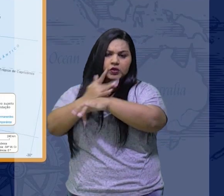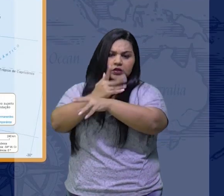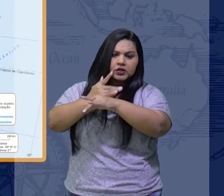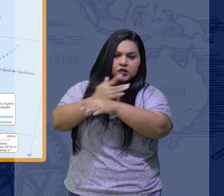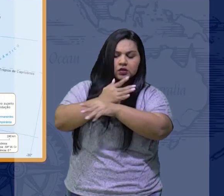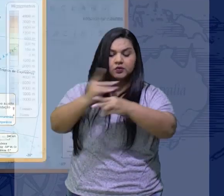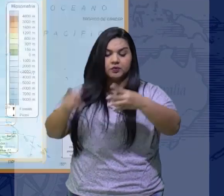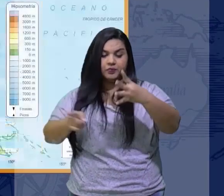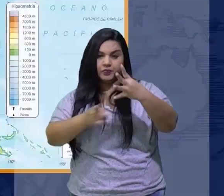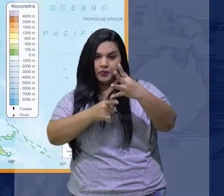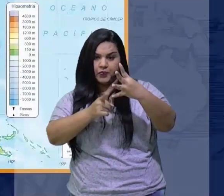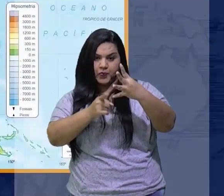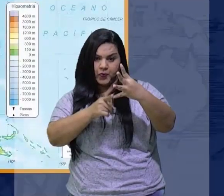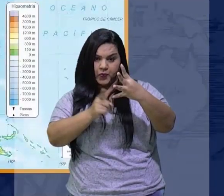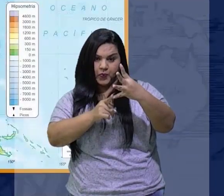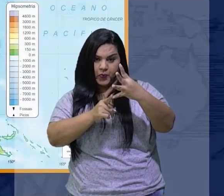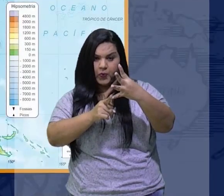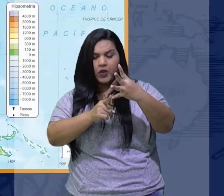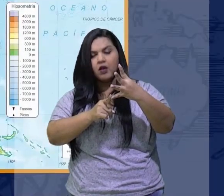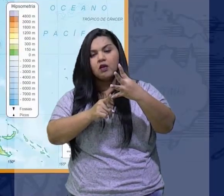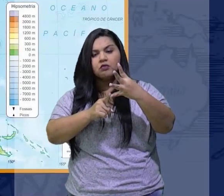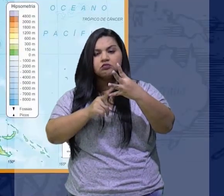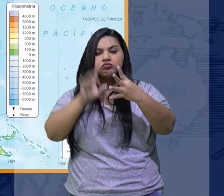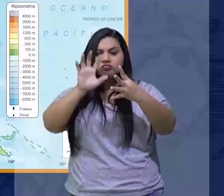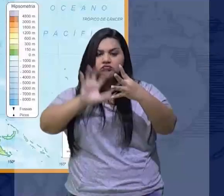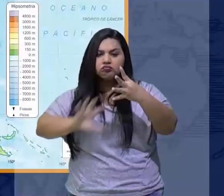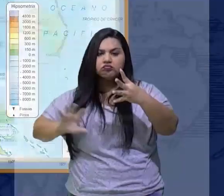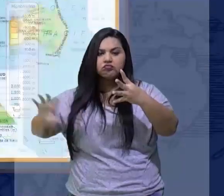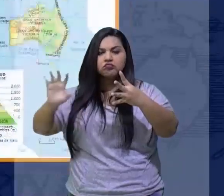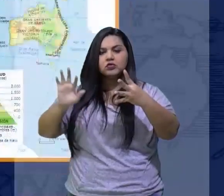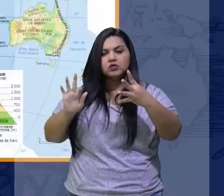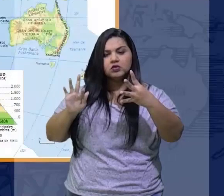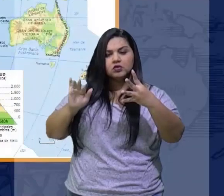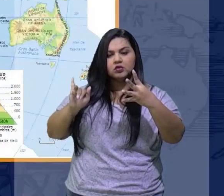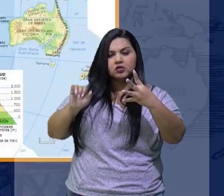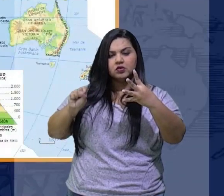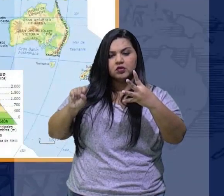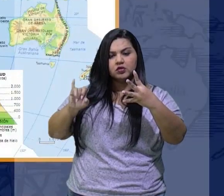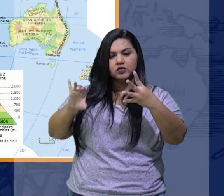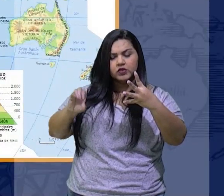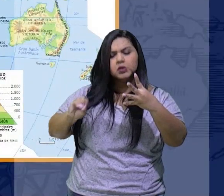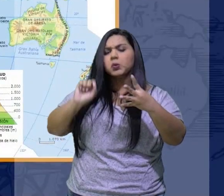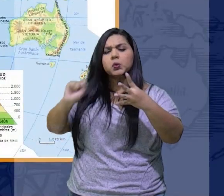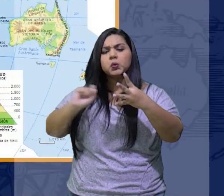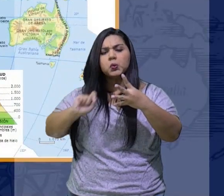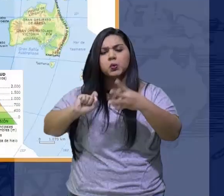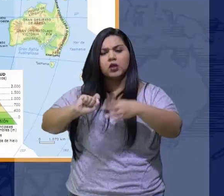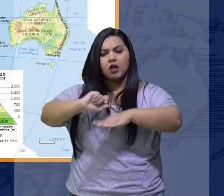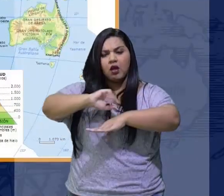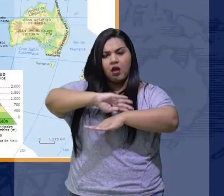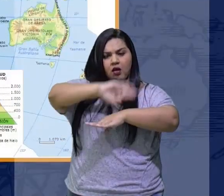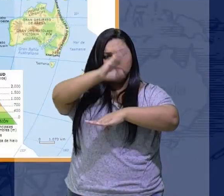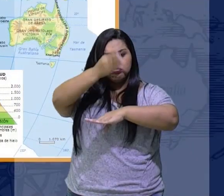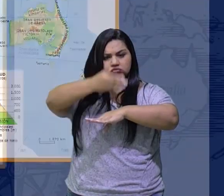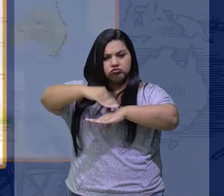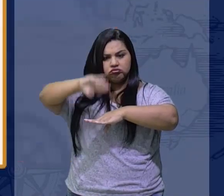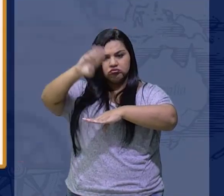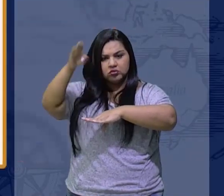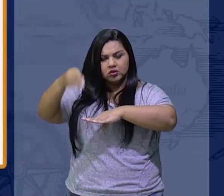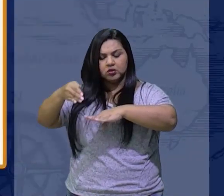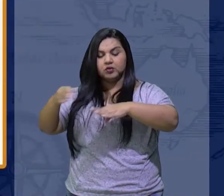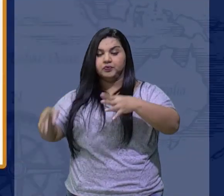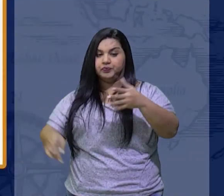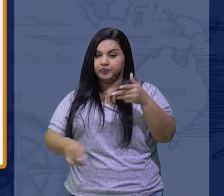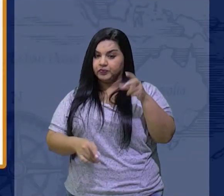Os mapas físicos, como a gente pode observar aí, falando um pouco sobre o relevo de um determinado lugar. Nesse mapa do